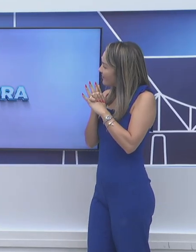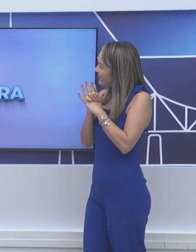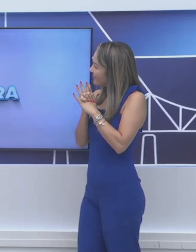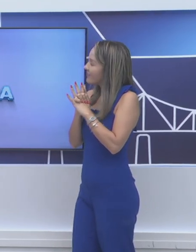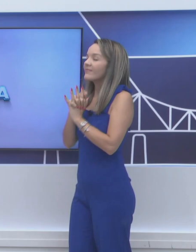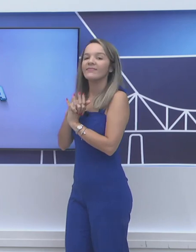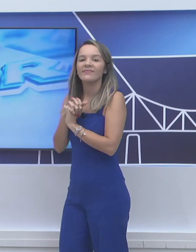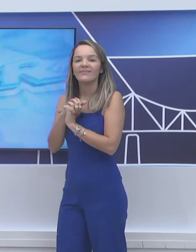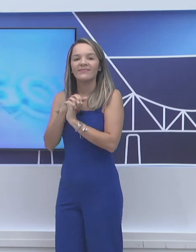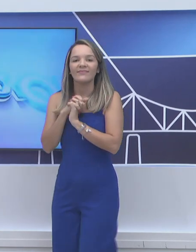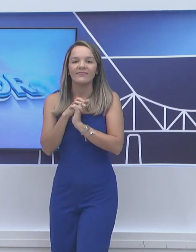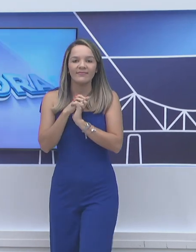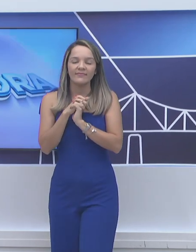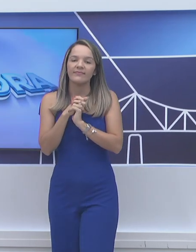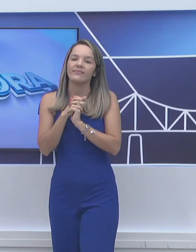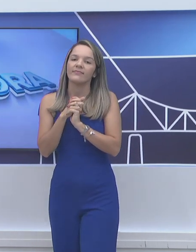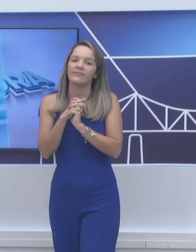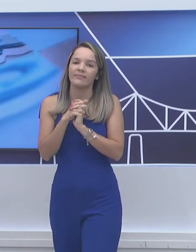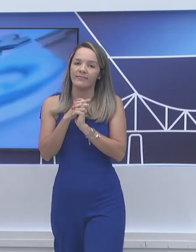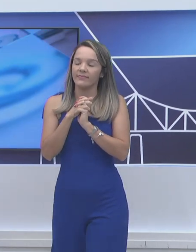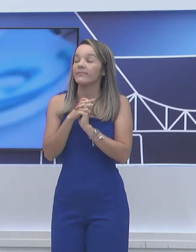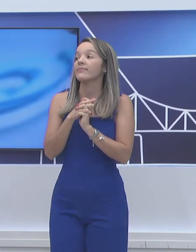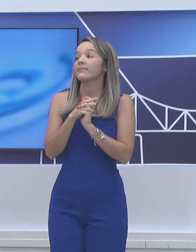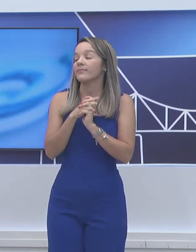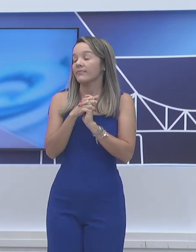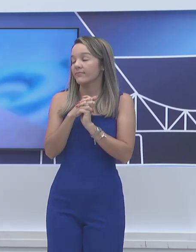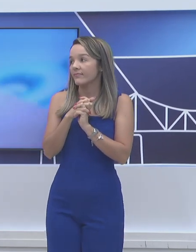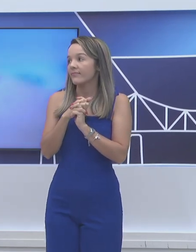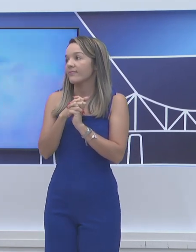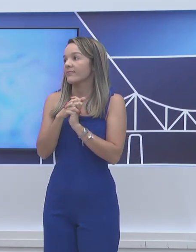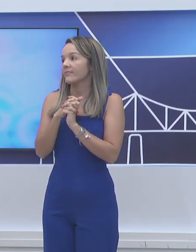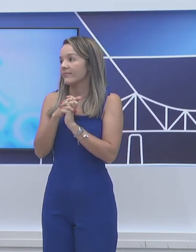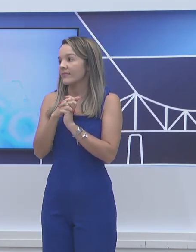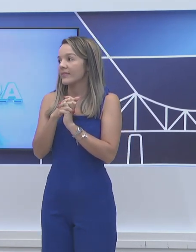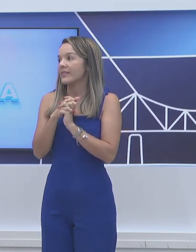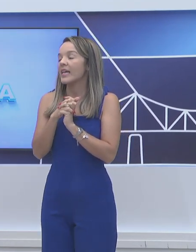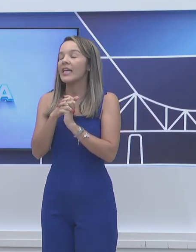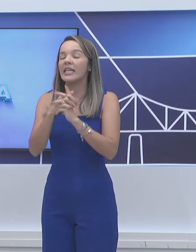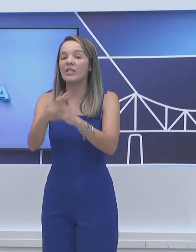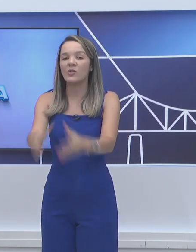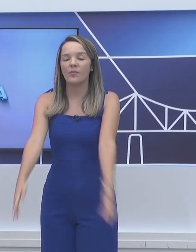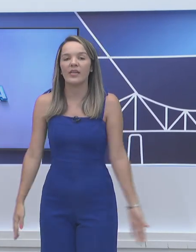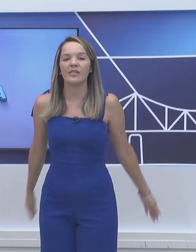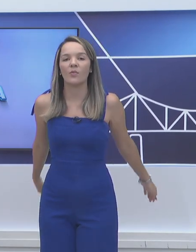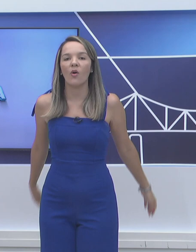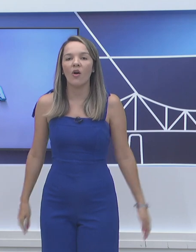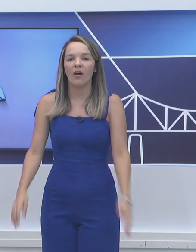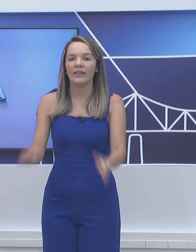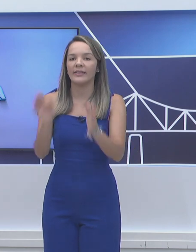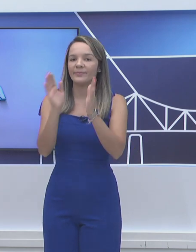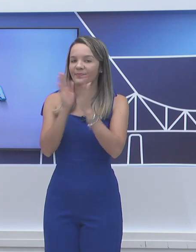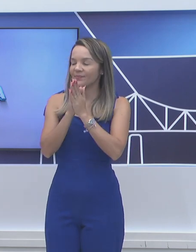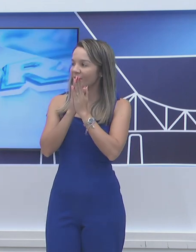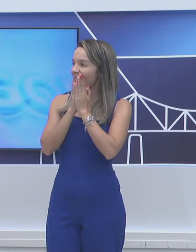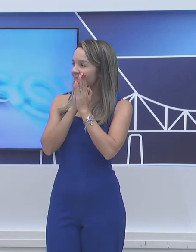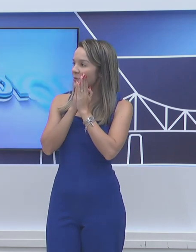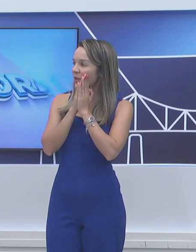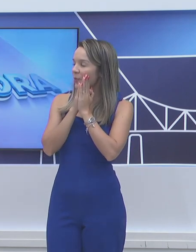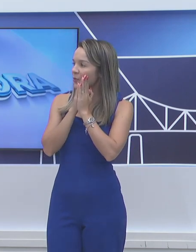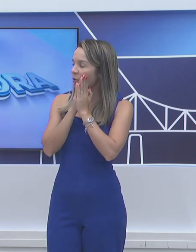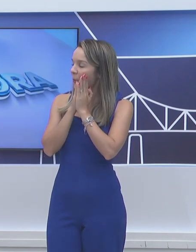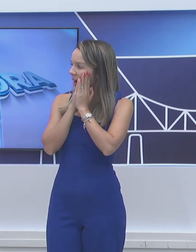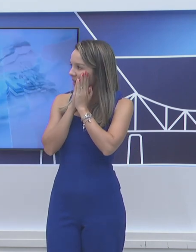setor policial. Final de semana chegando, segunda-feira tem mais Pulseira de Prata, dona Mari Verdão. Isso mesmo. Olha,